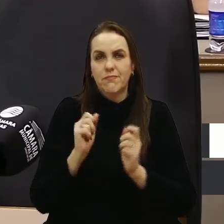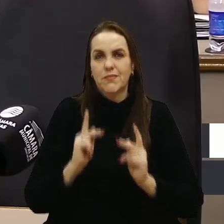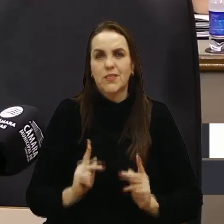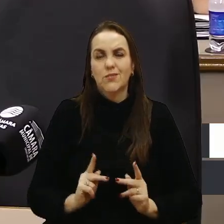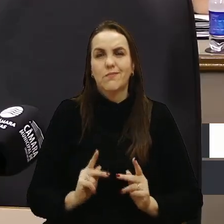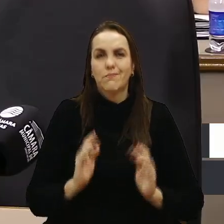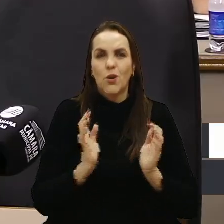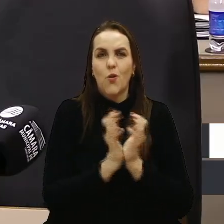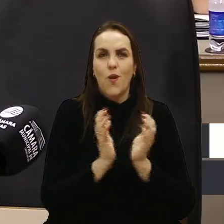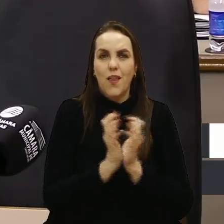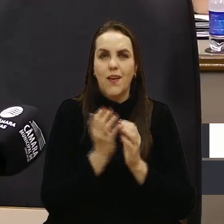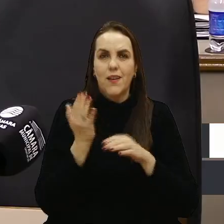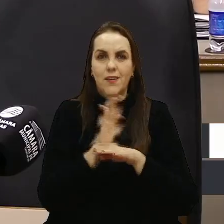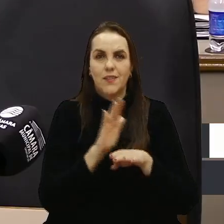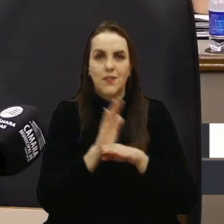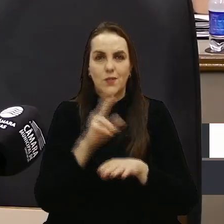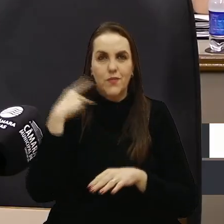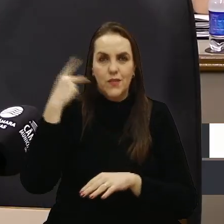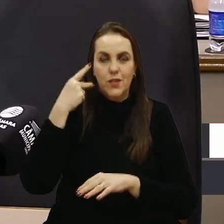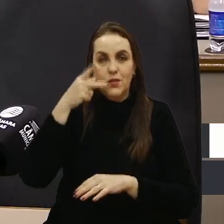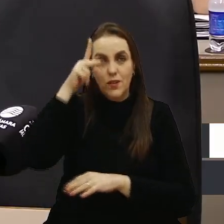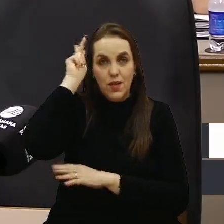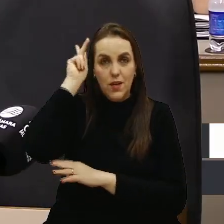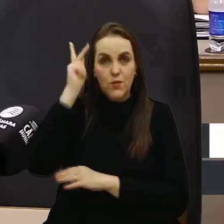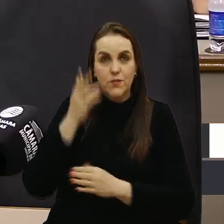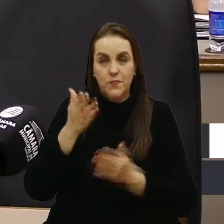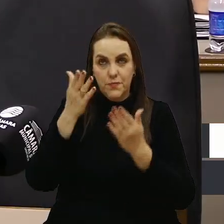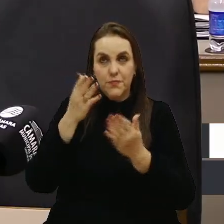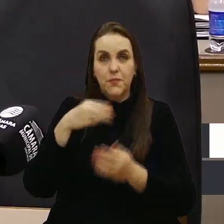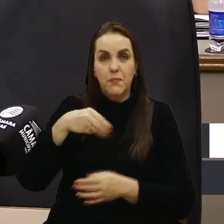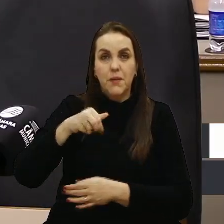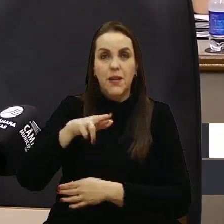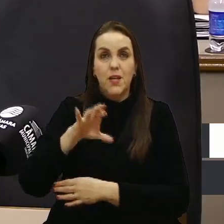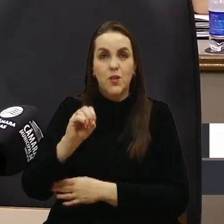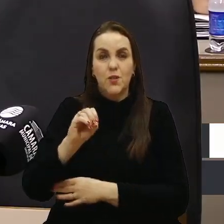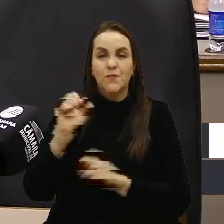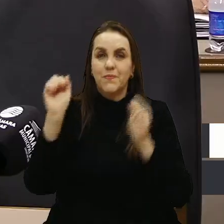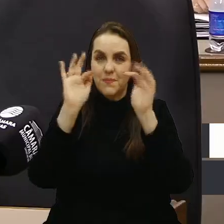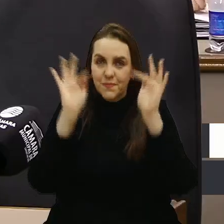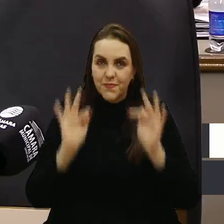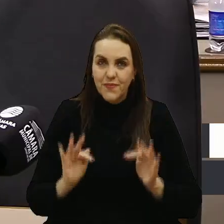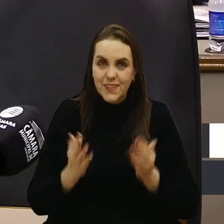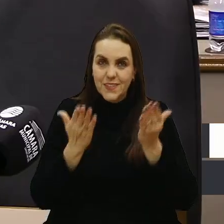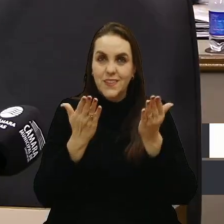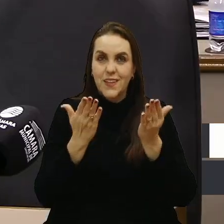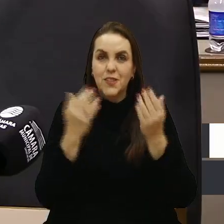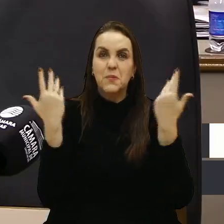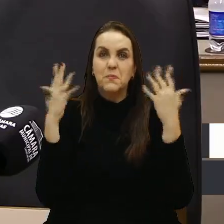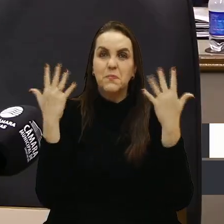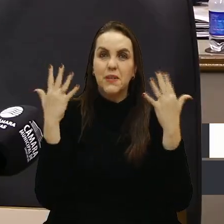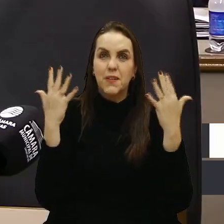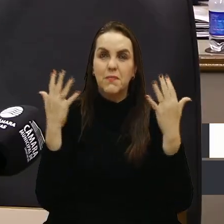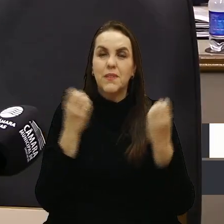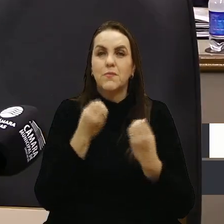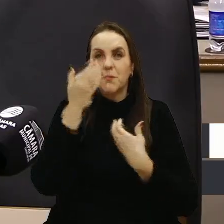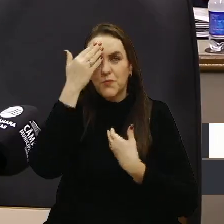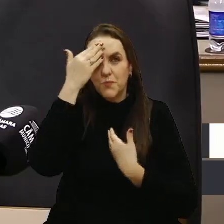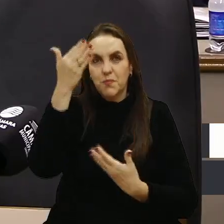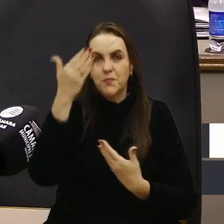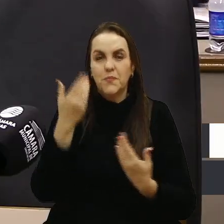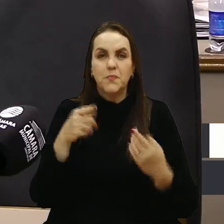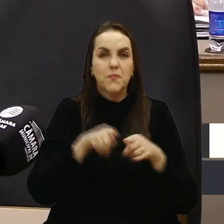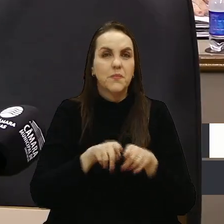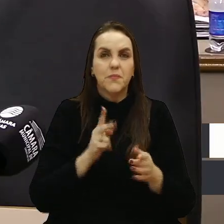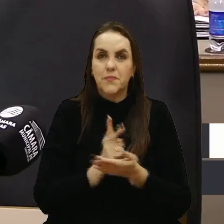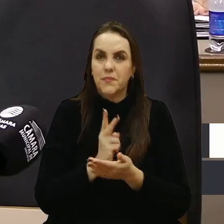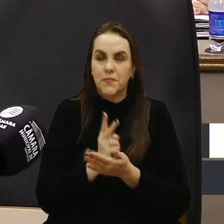e assessor do vereador Iago, Mário. Então, felicidades, Mário, parabéns, muito obrigado pela parceria de